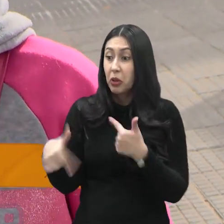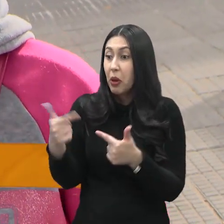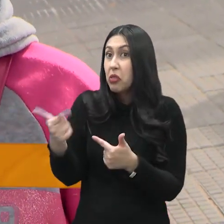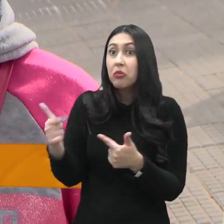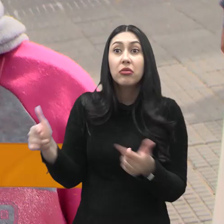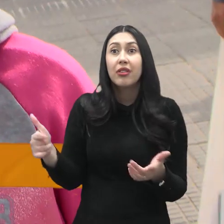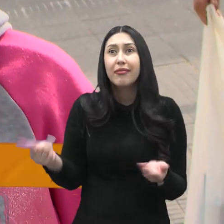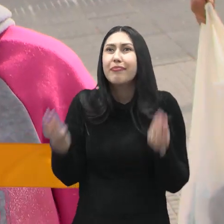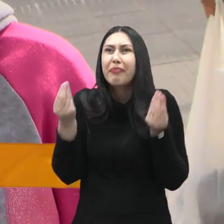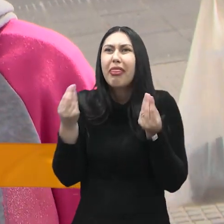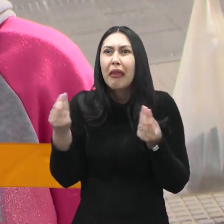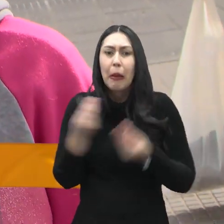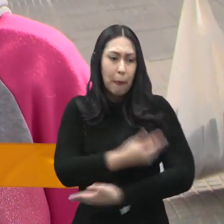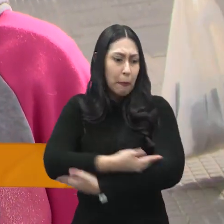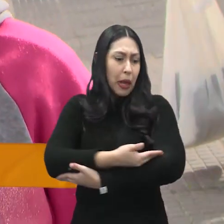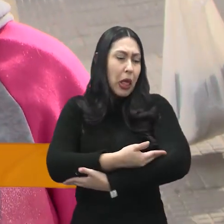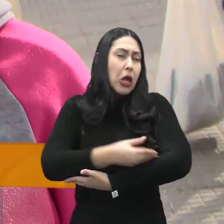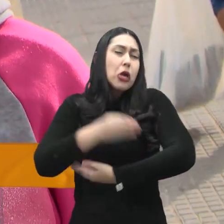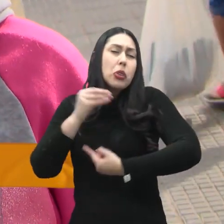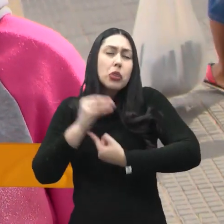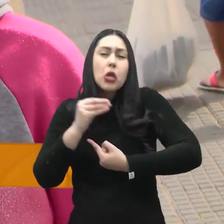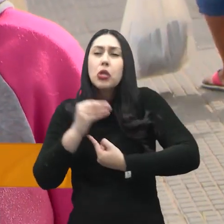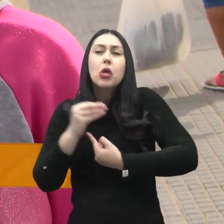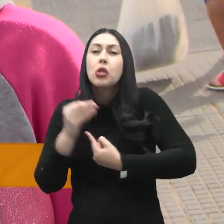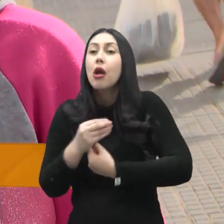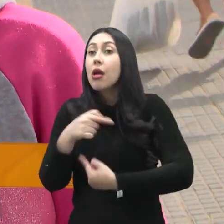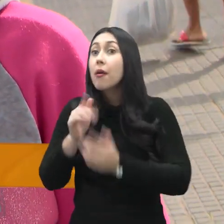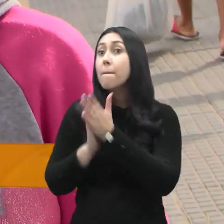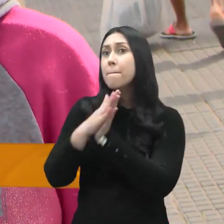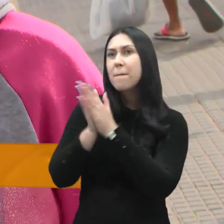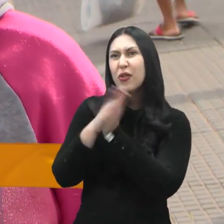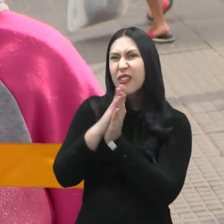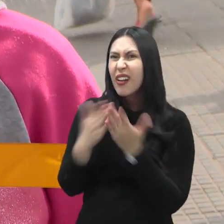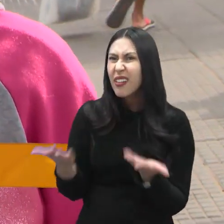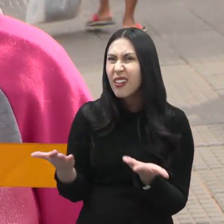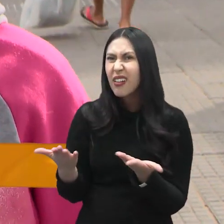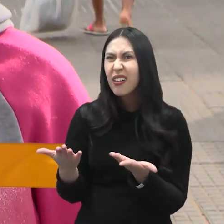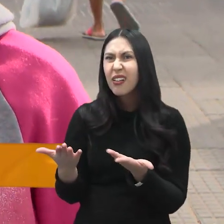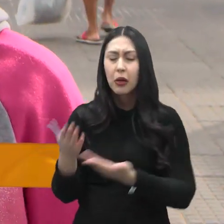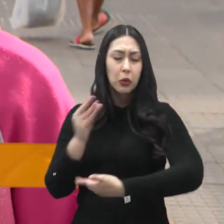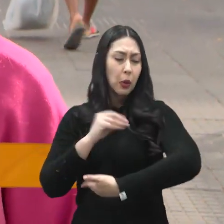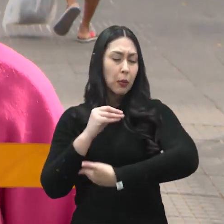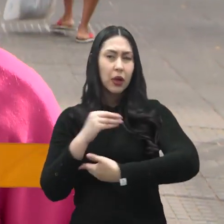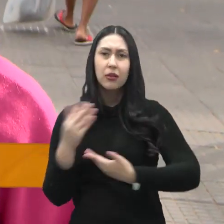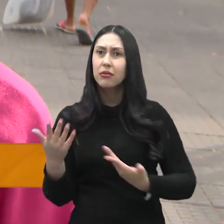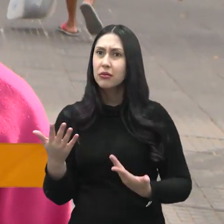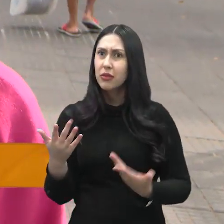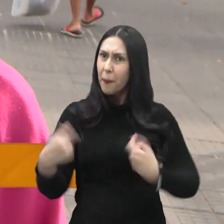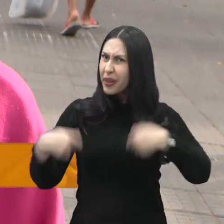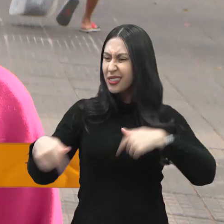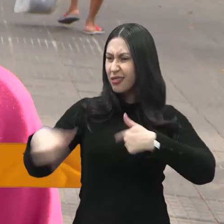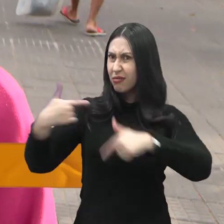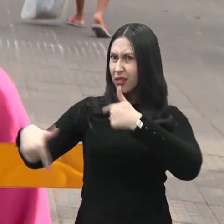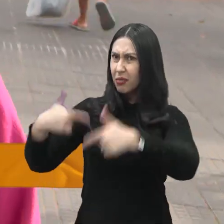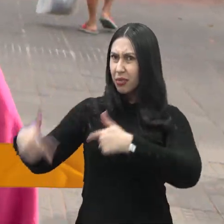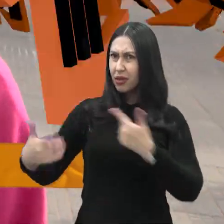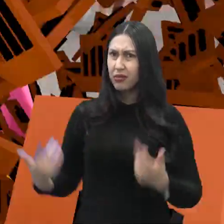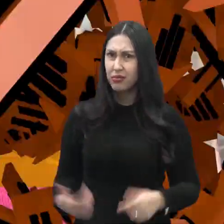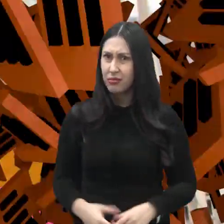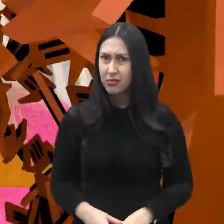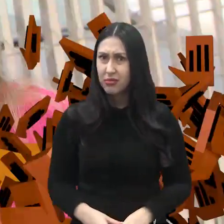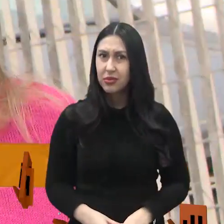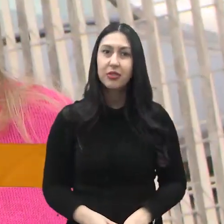criar uma boneca? Uma boneca que não tem nada, que não fala, que não faz nada. Acho que se a pessoa fosse arrumar um emprego, não estaria fazendo